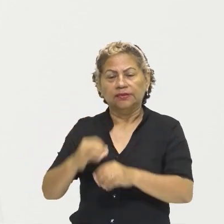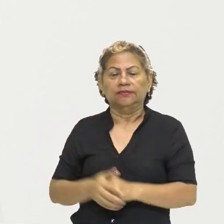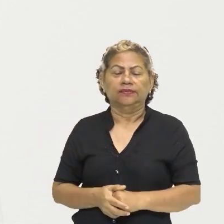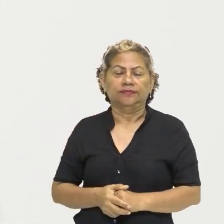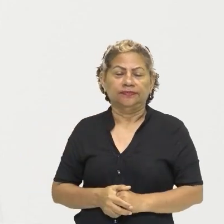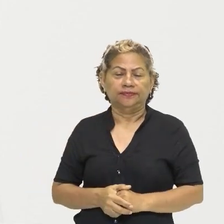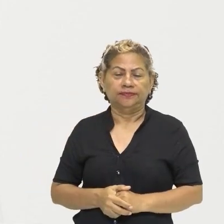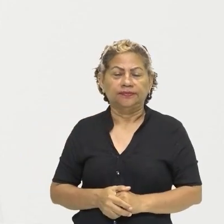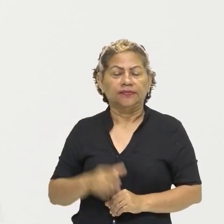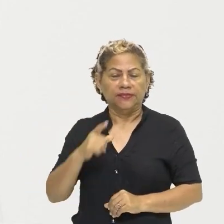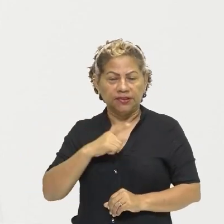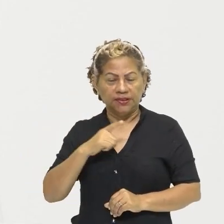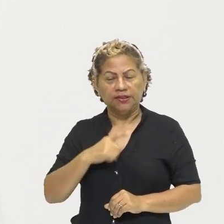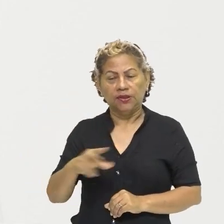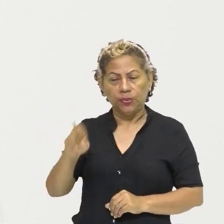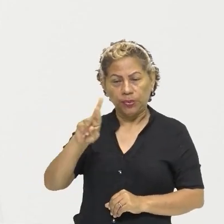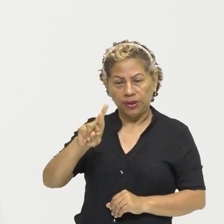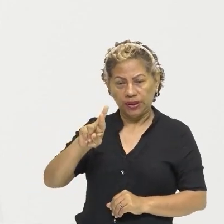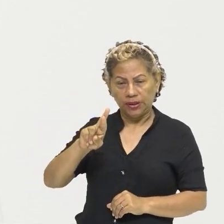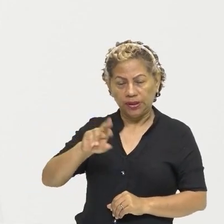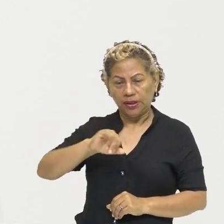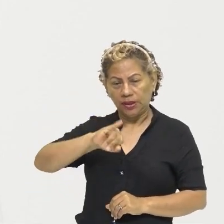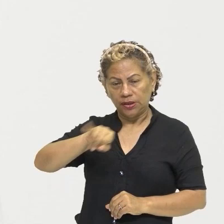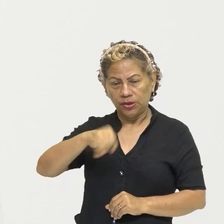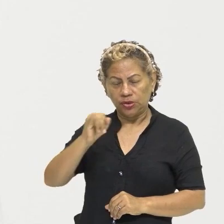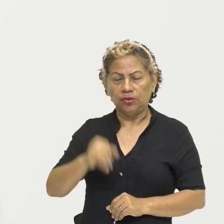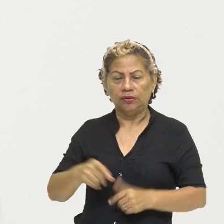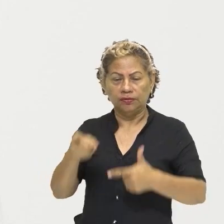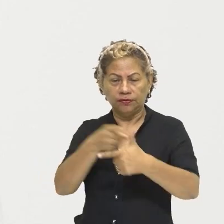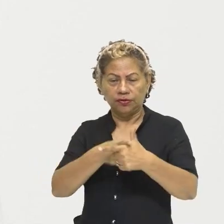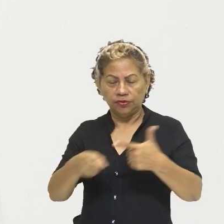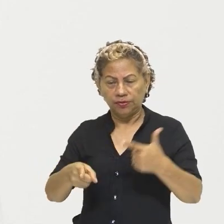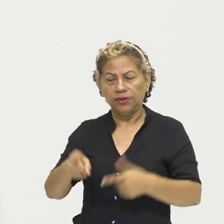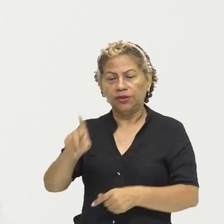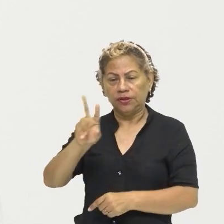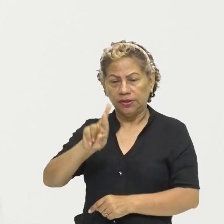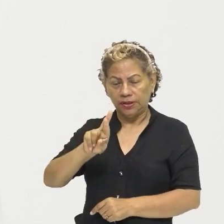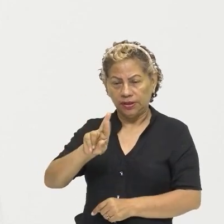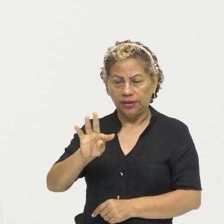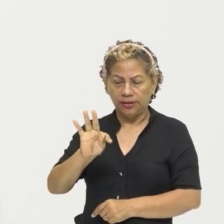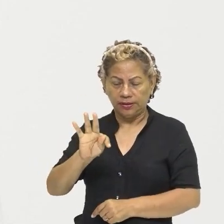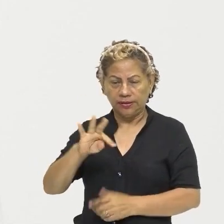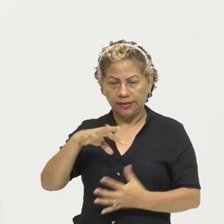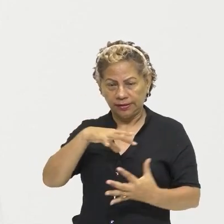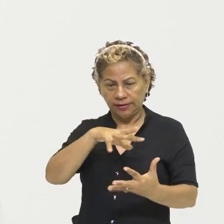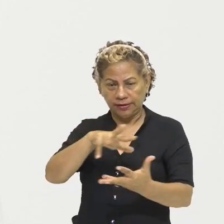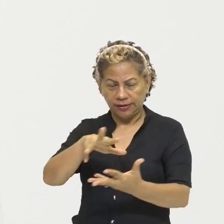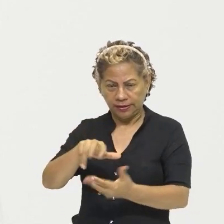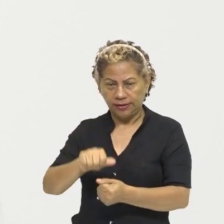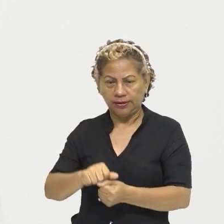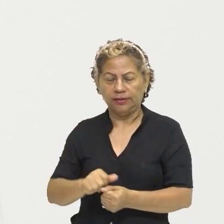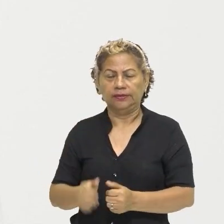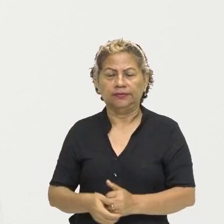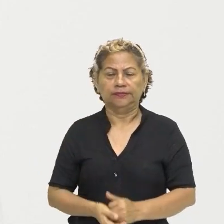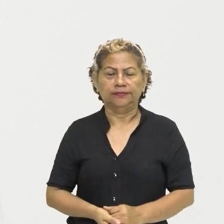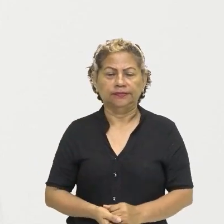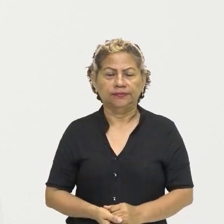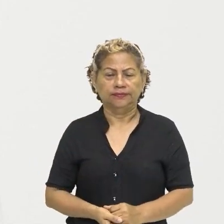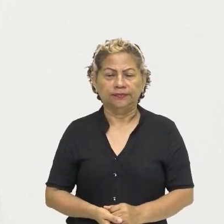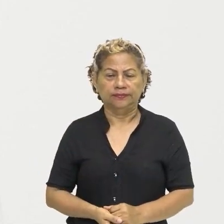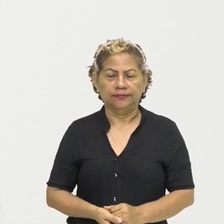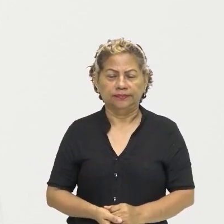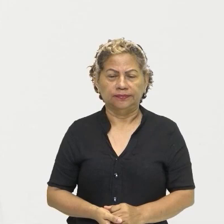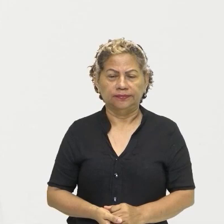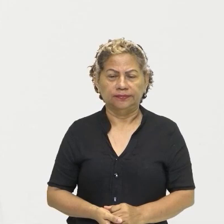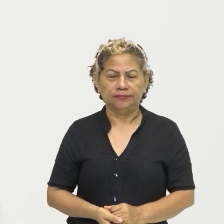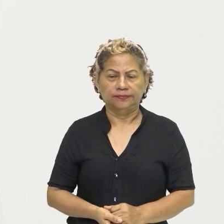Júpiter dividido pelo raio da órbita da Terra ao cubo. E aí veja só,